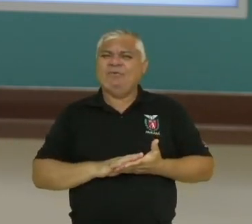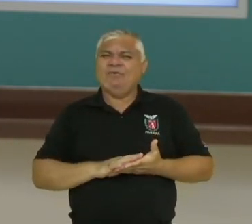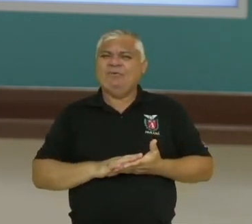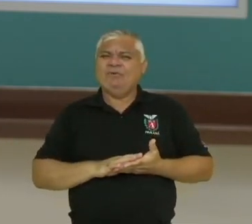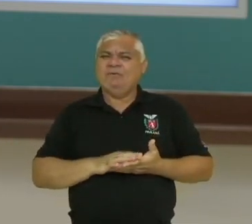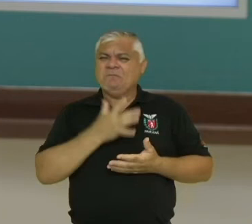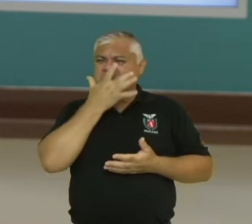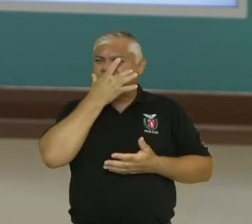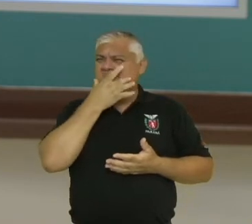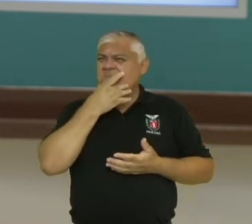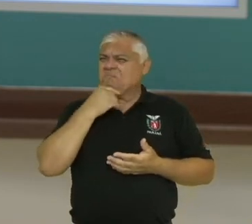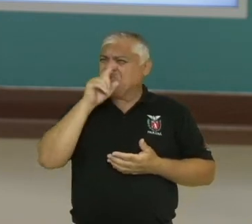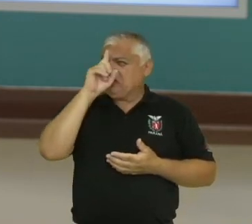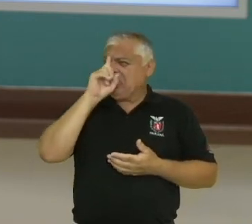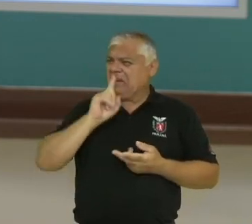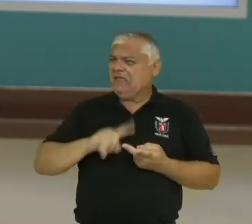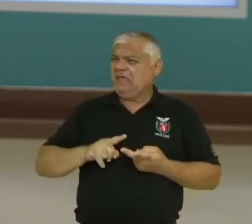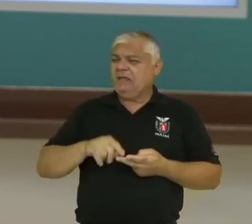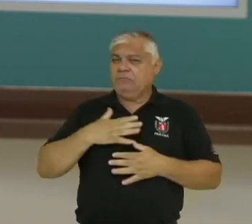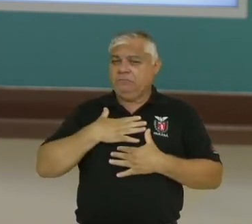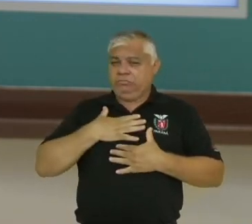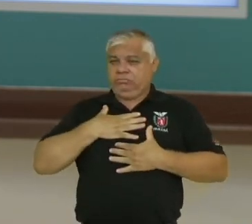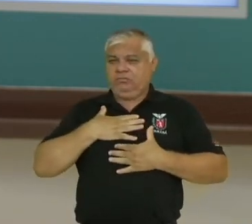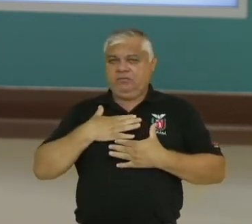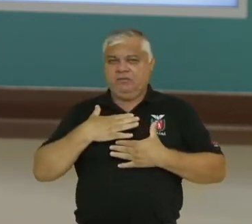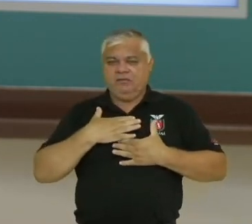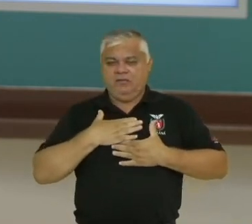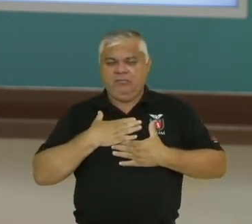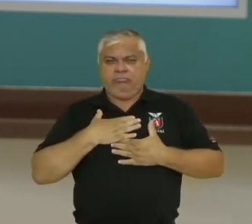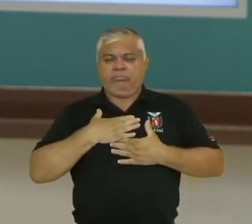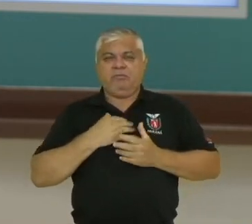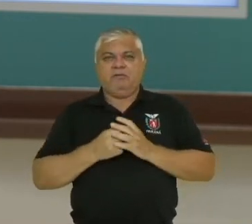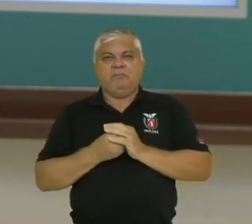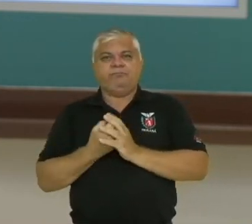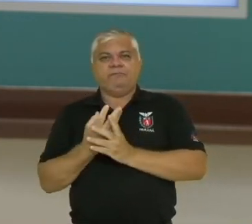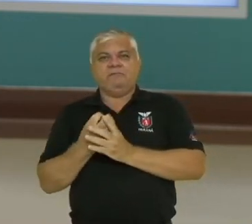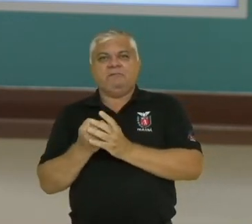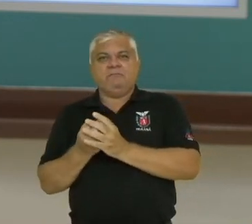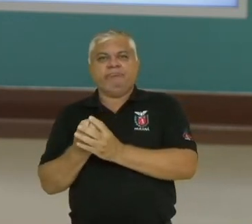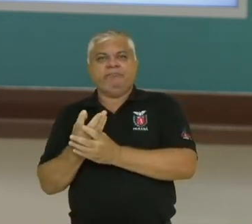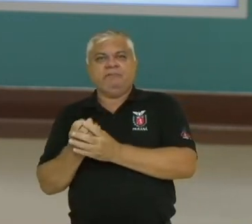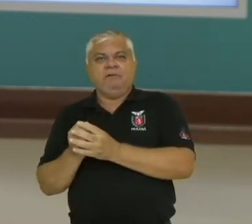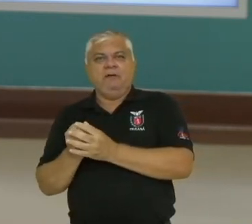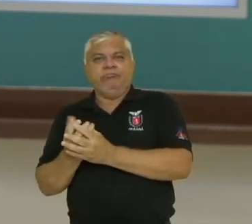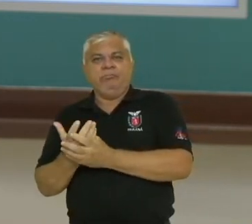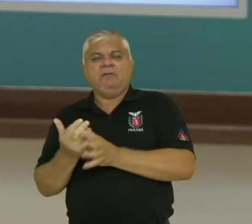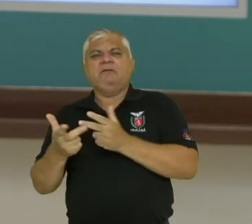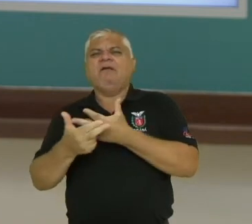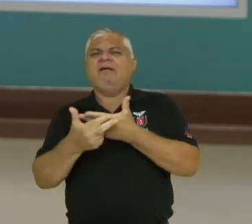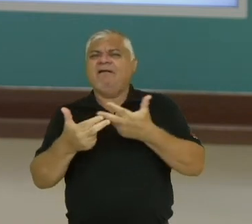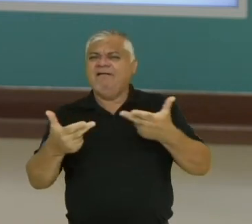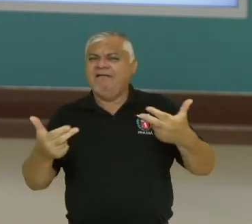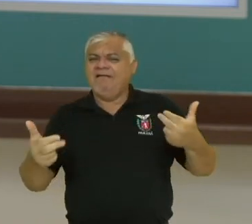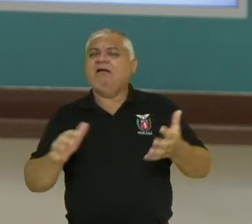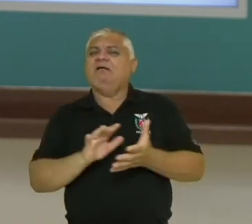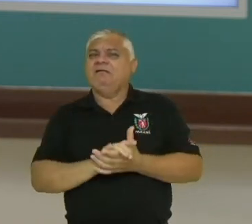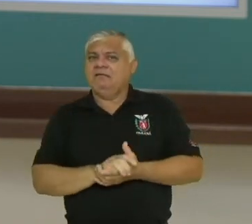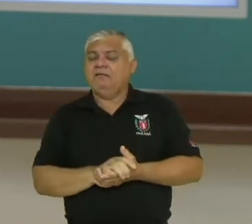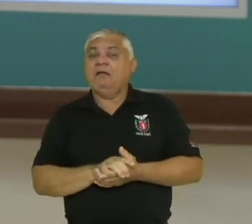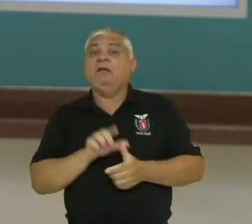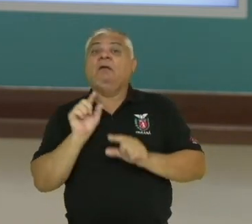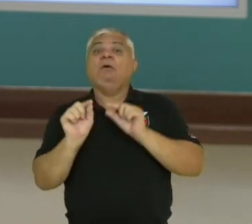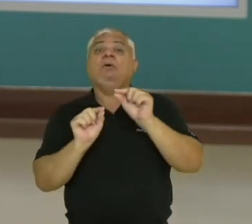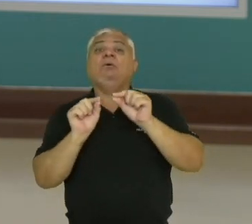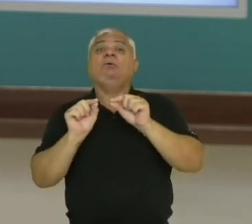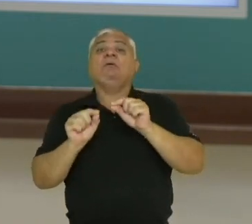amarelado, arrotos, gases intestinais, entre outras questões. Dicas de prevenção.